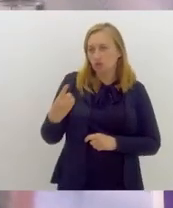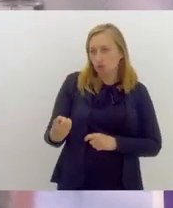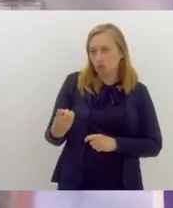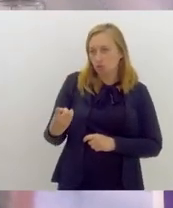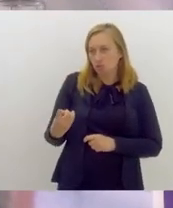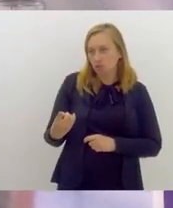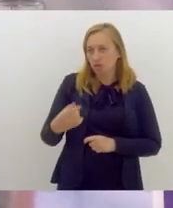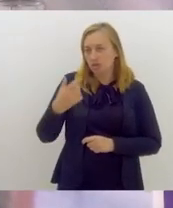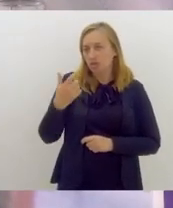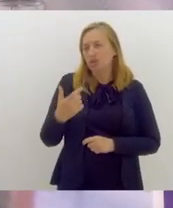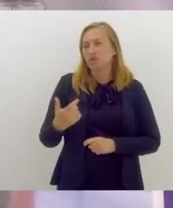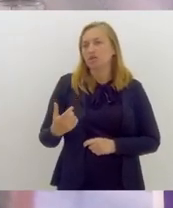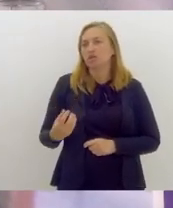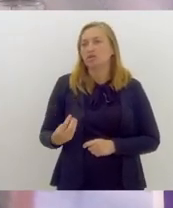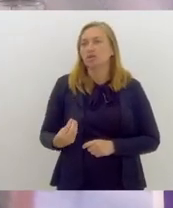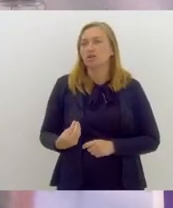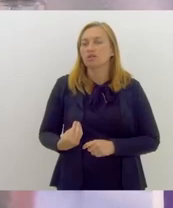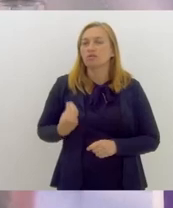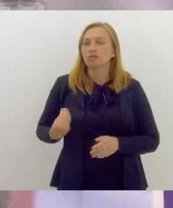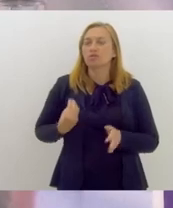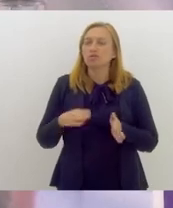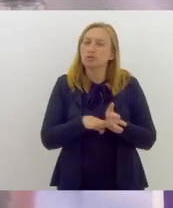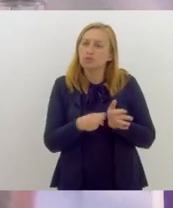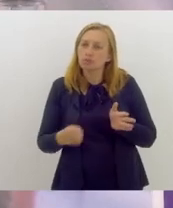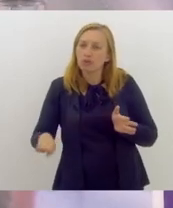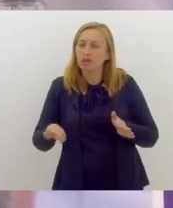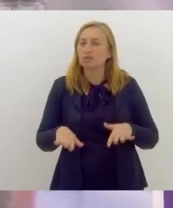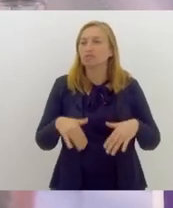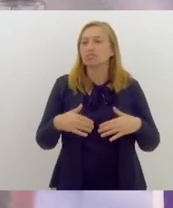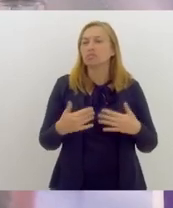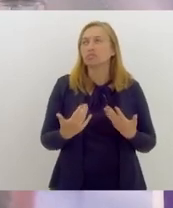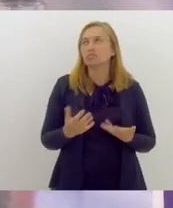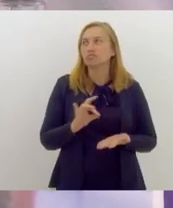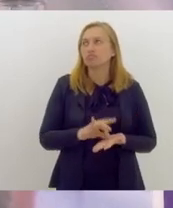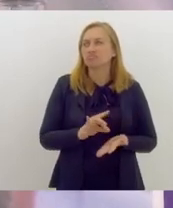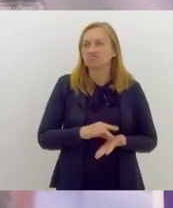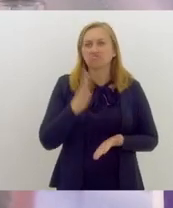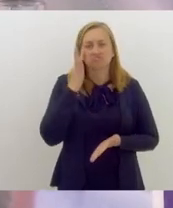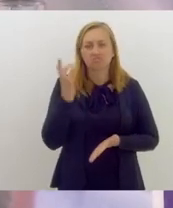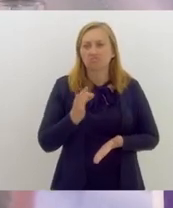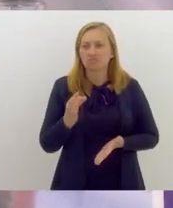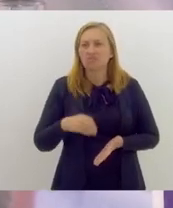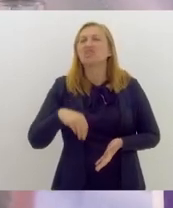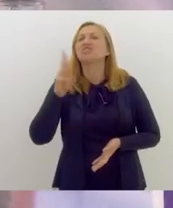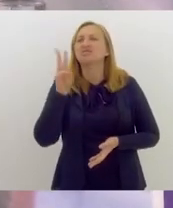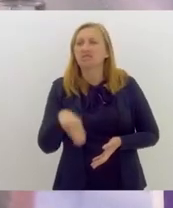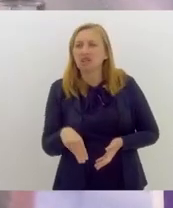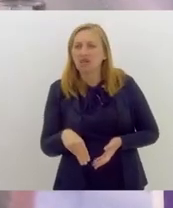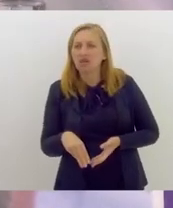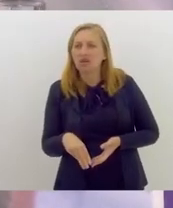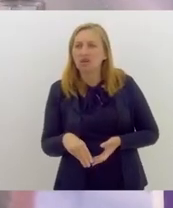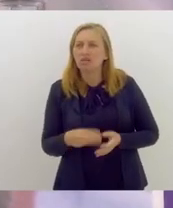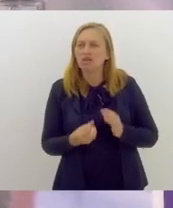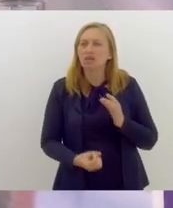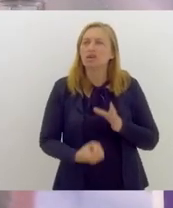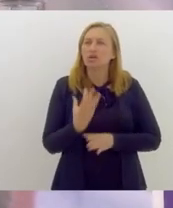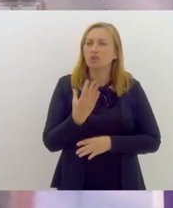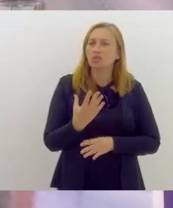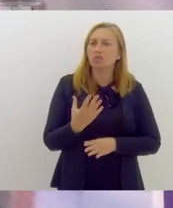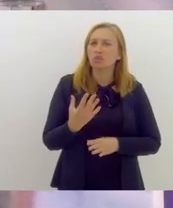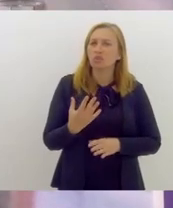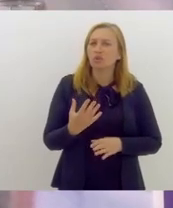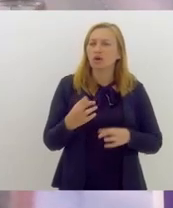outros atividades ali que ocorrem sinceramente é não sei quem foi o promotor do evento